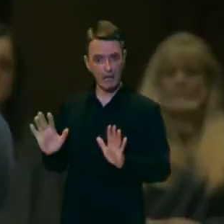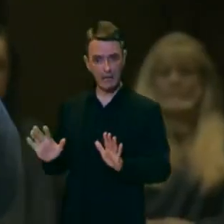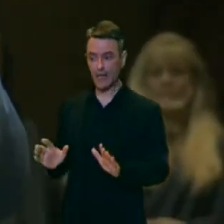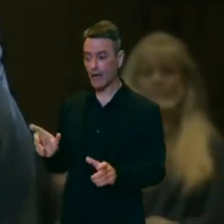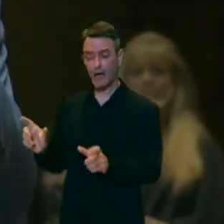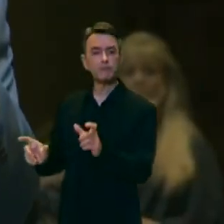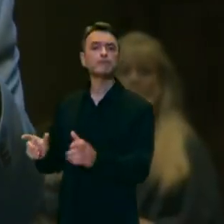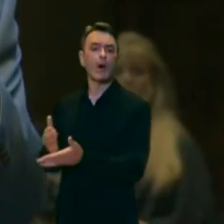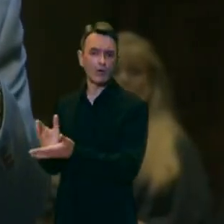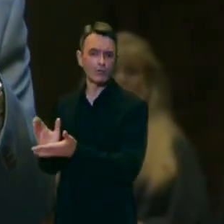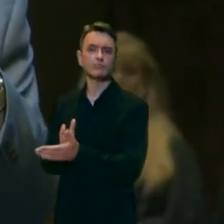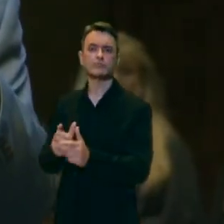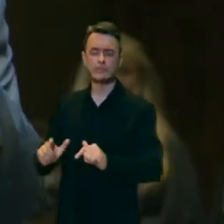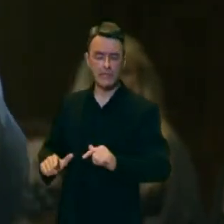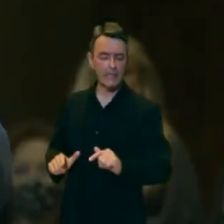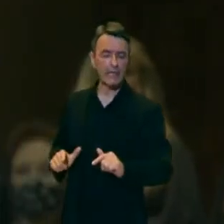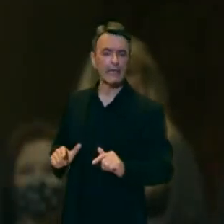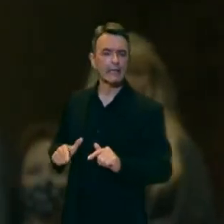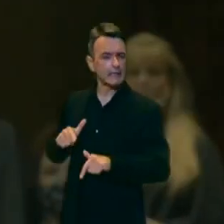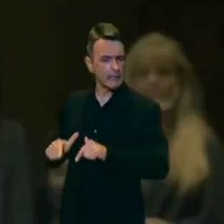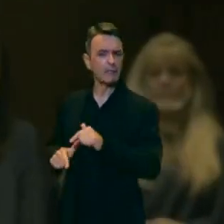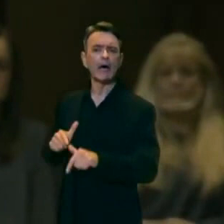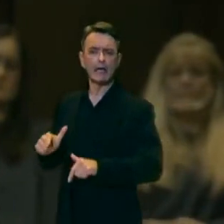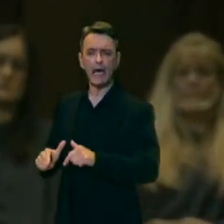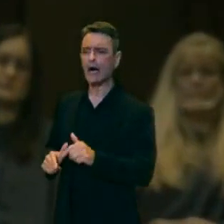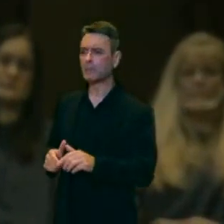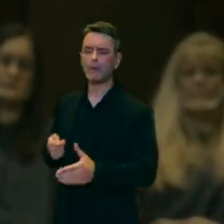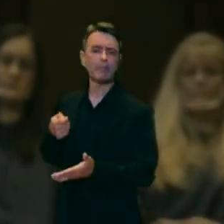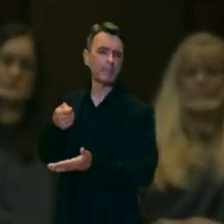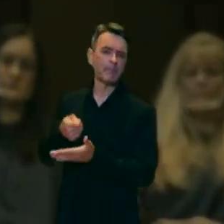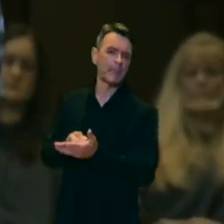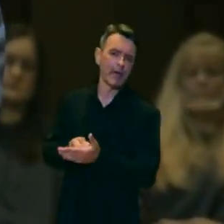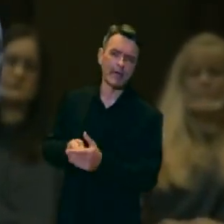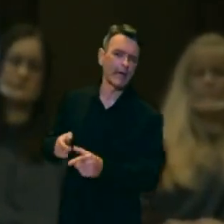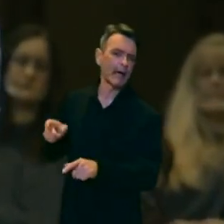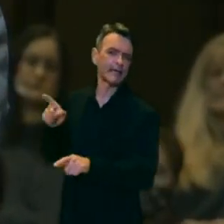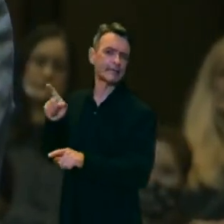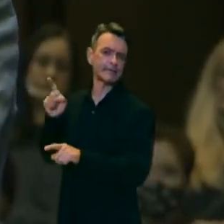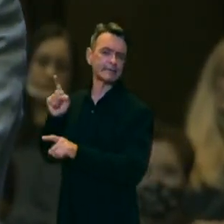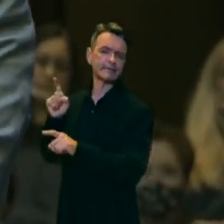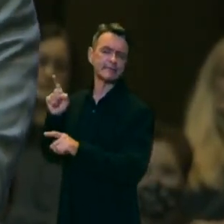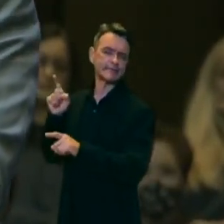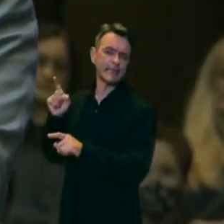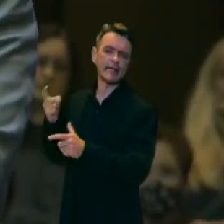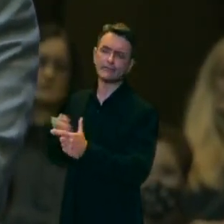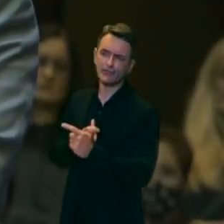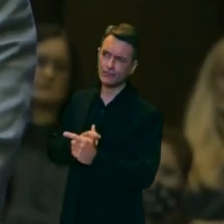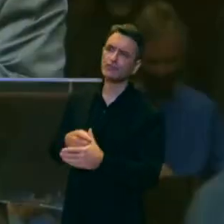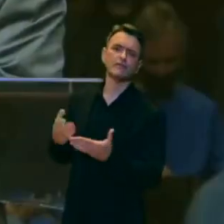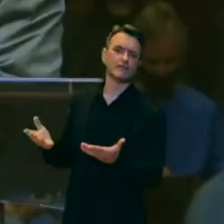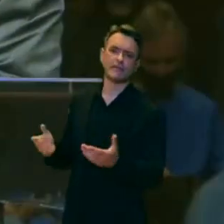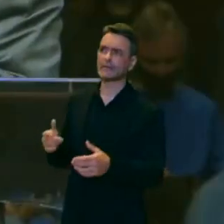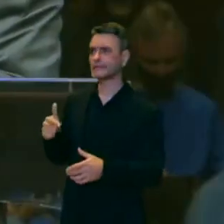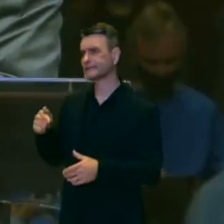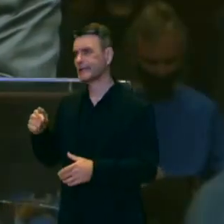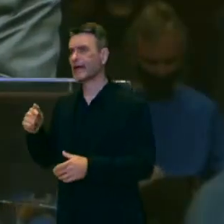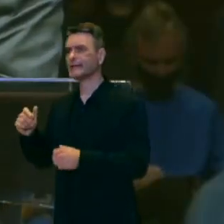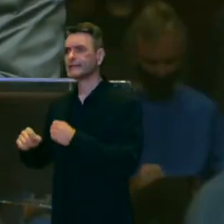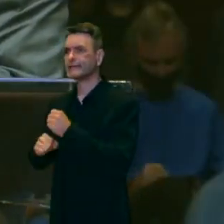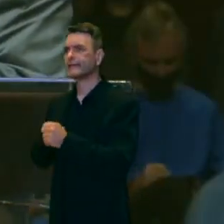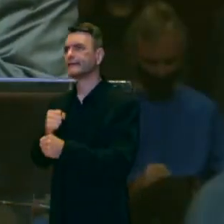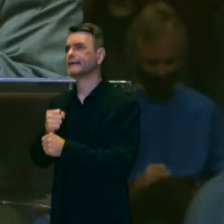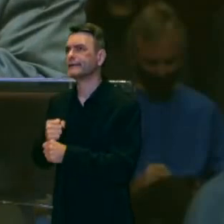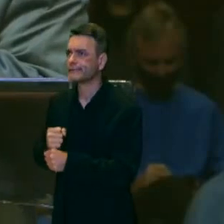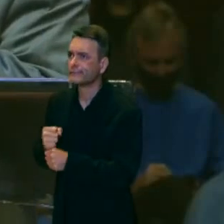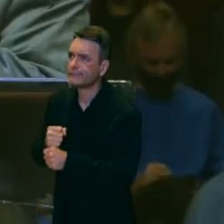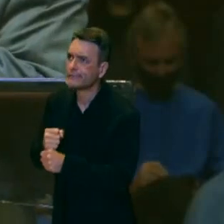para pagar suas dívidas, mas nunca mais do que 7 anos, e esses 7 anos não eram a partir da dívida